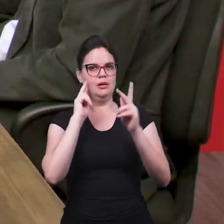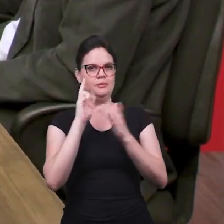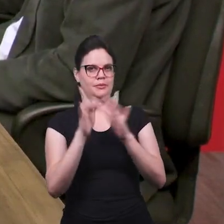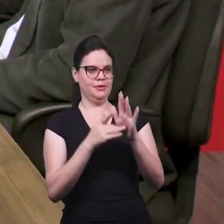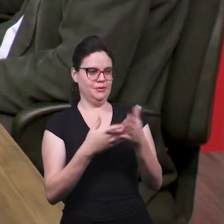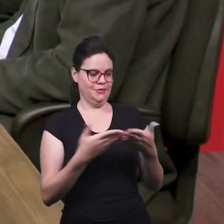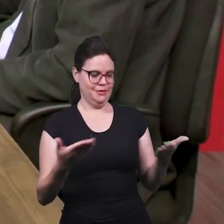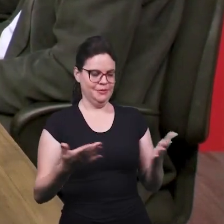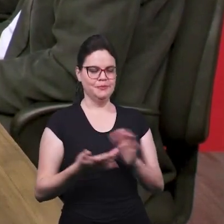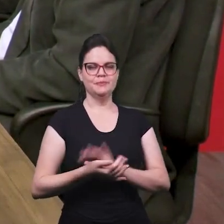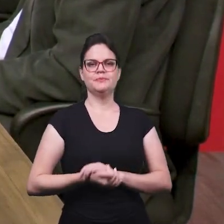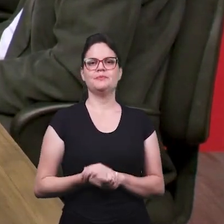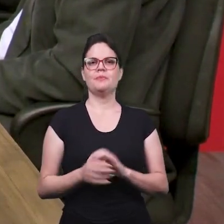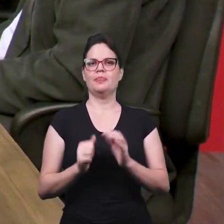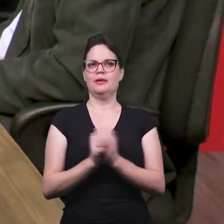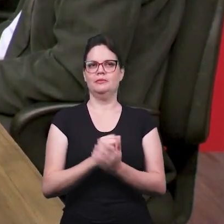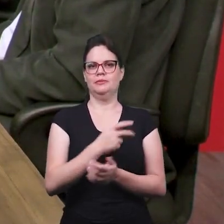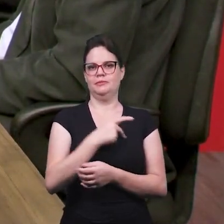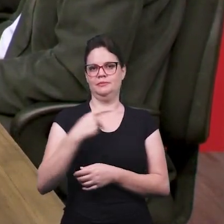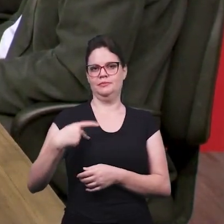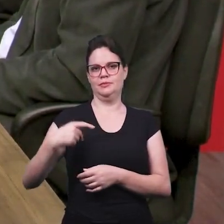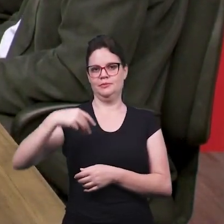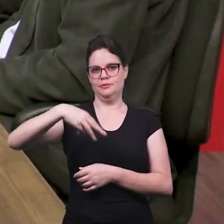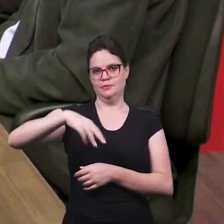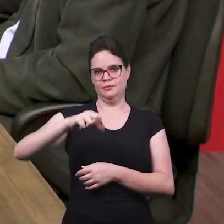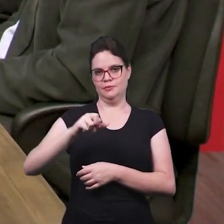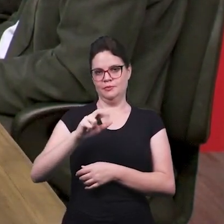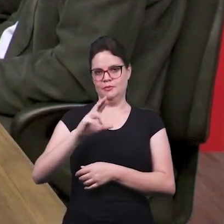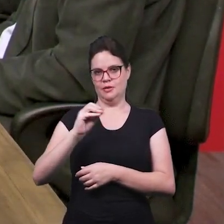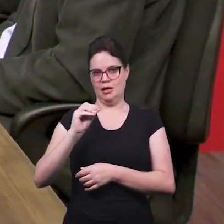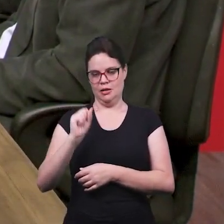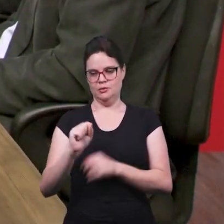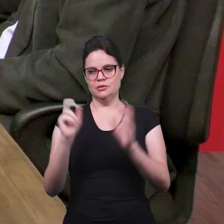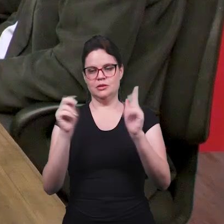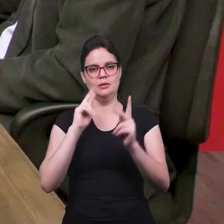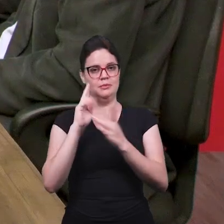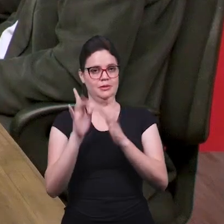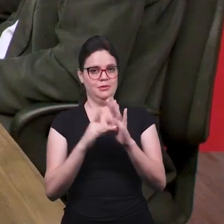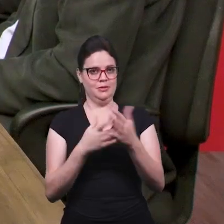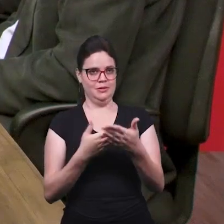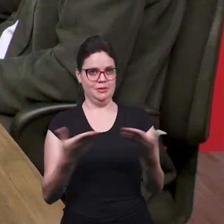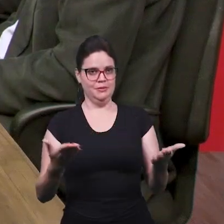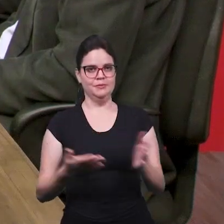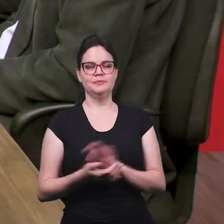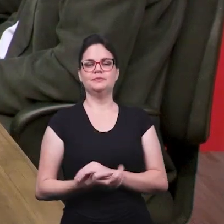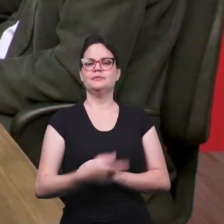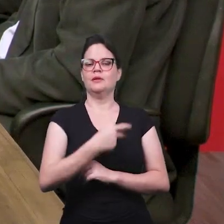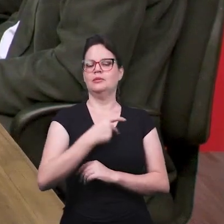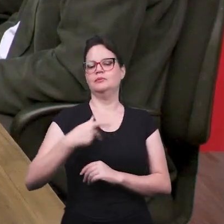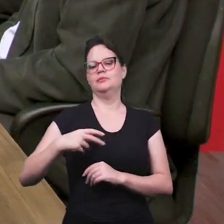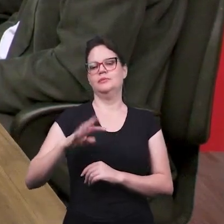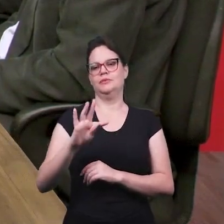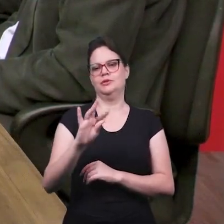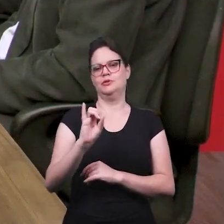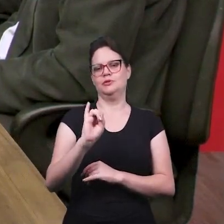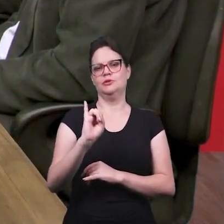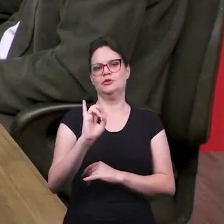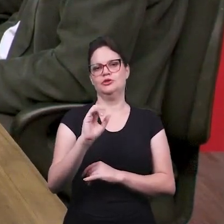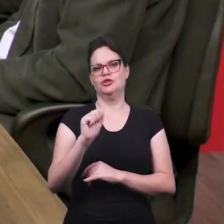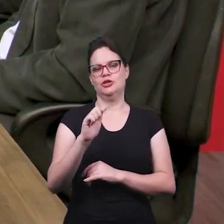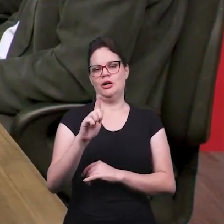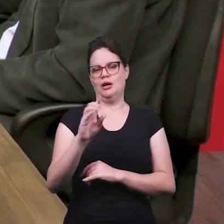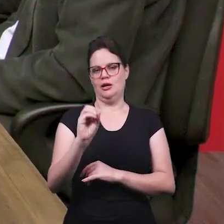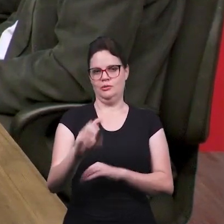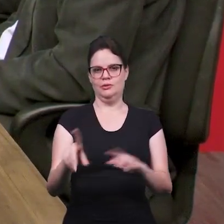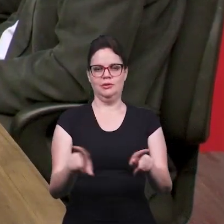aqui novamente. Dr. Marcos Rodrigues, a paz do Senhor. A paz do Senhor. Prazer também estar conosco. Muito bem. Junto com